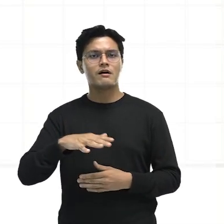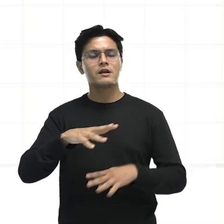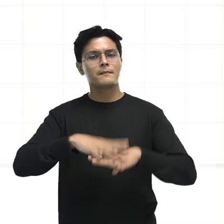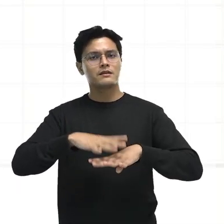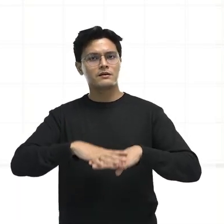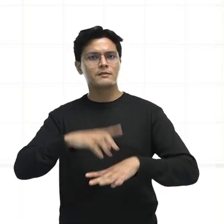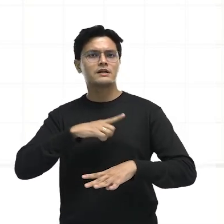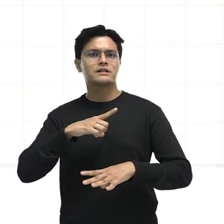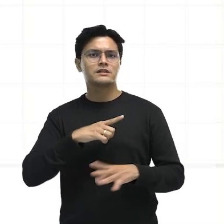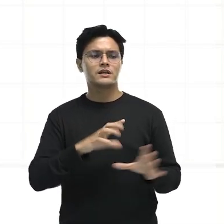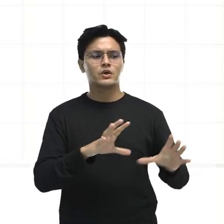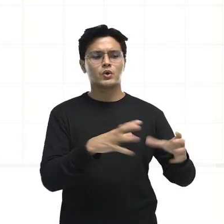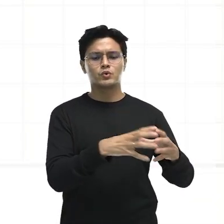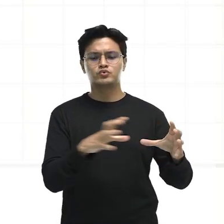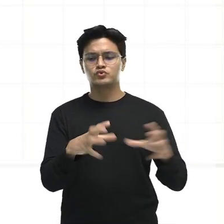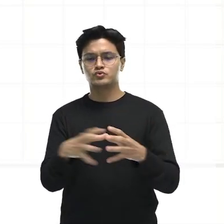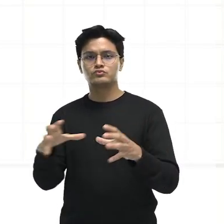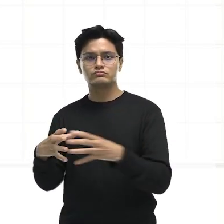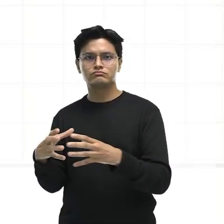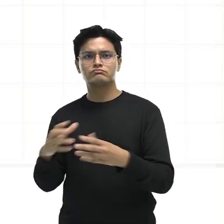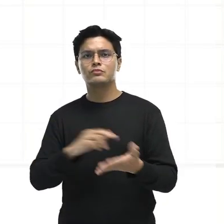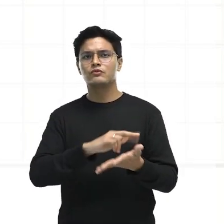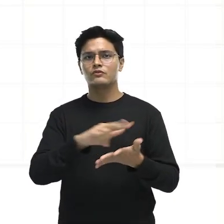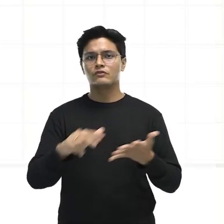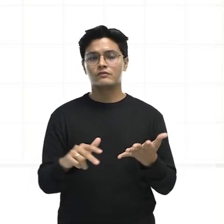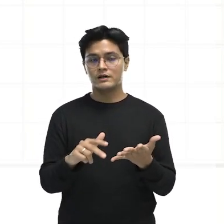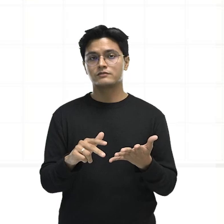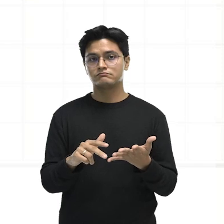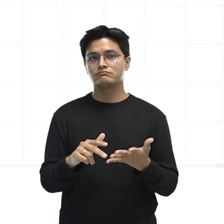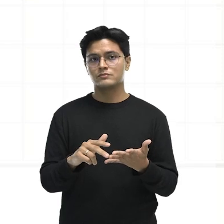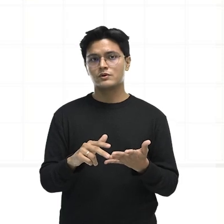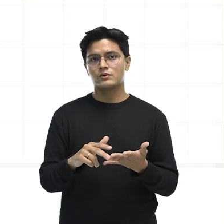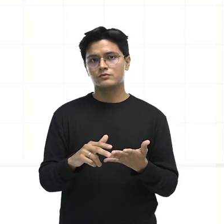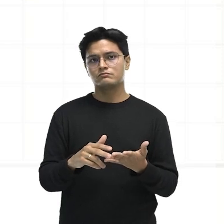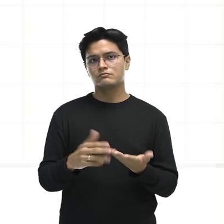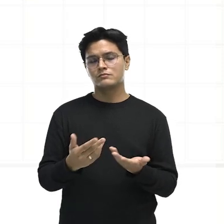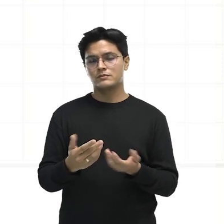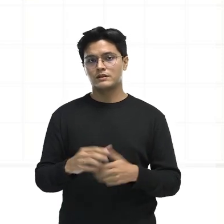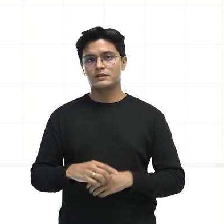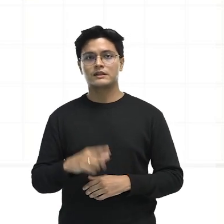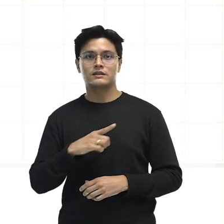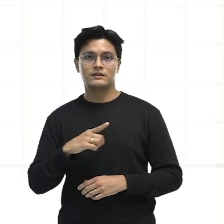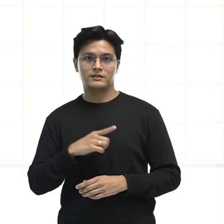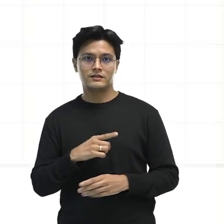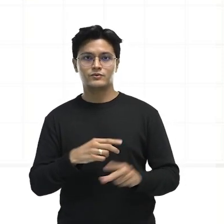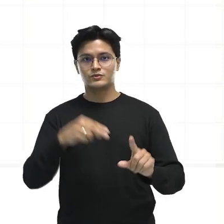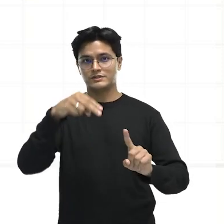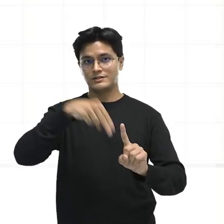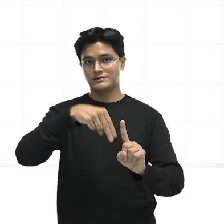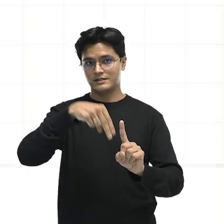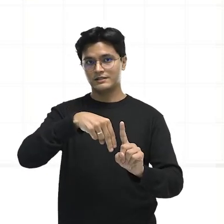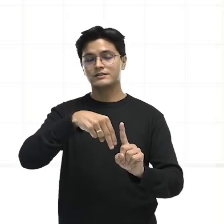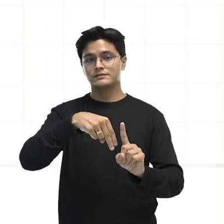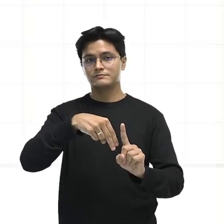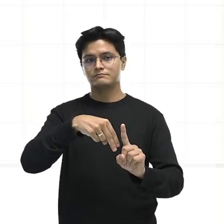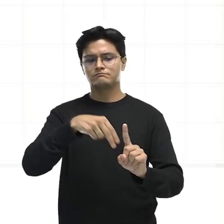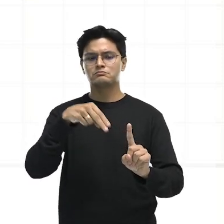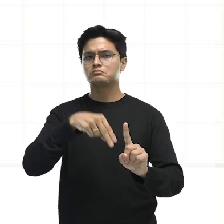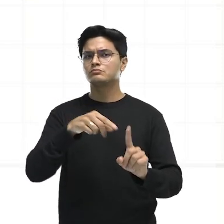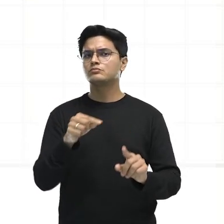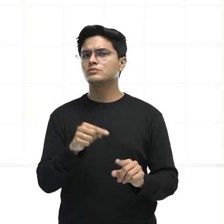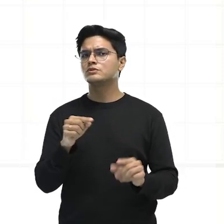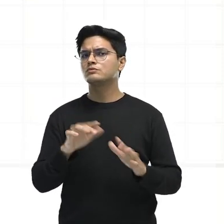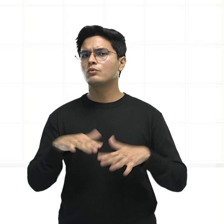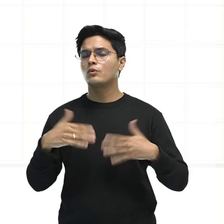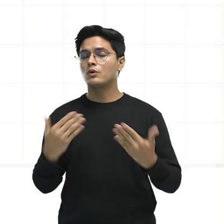na matemática, né? O mais comum é o conjunto dos números naturais. Quais são os números